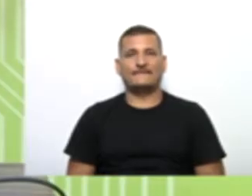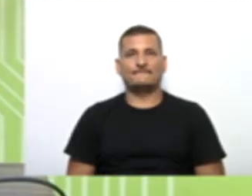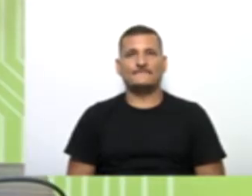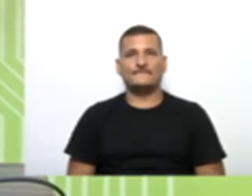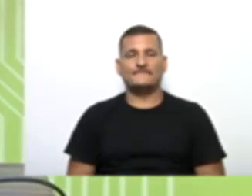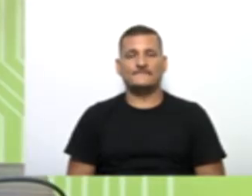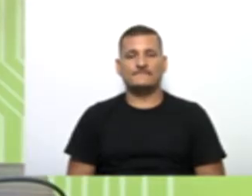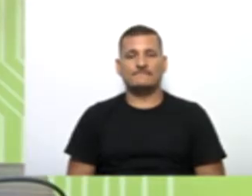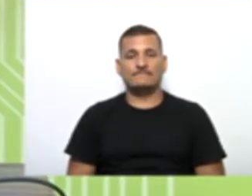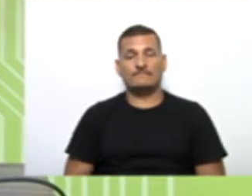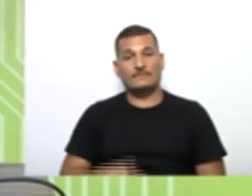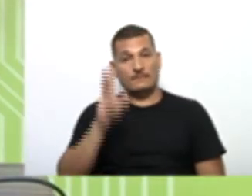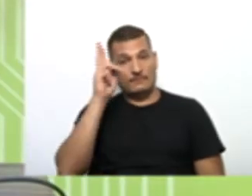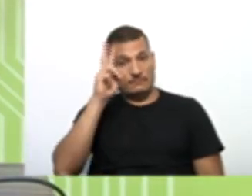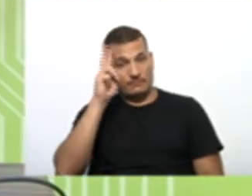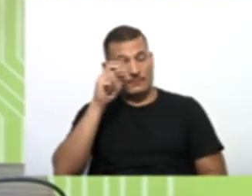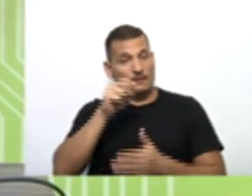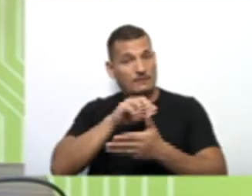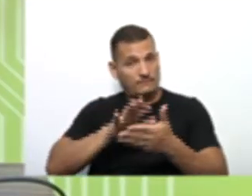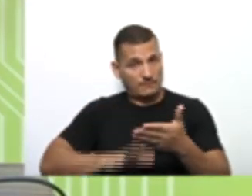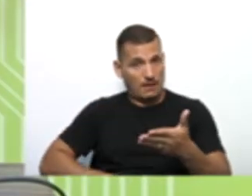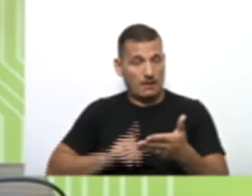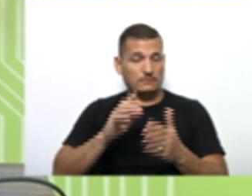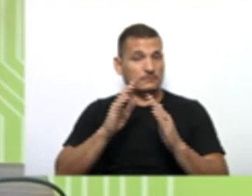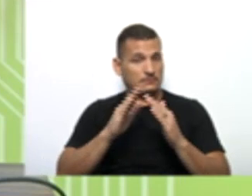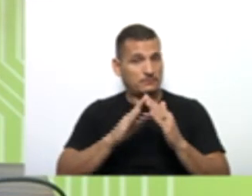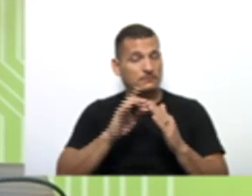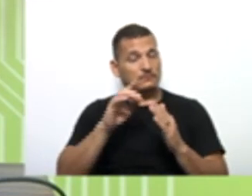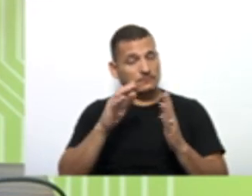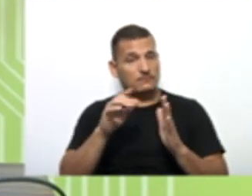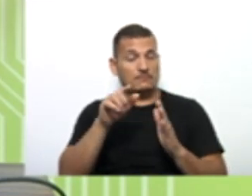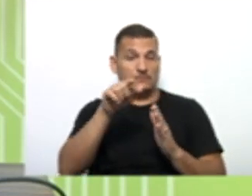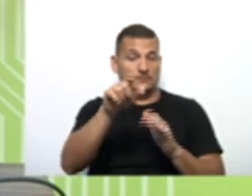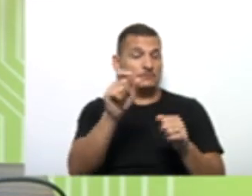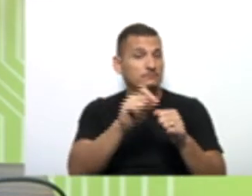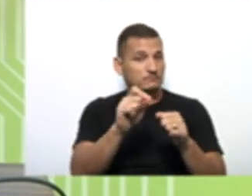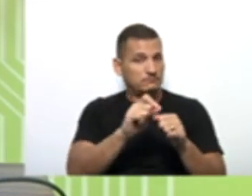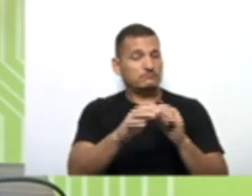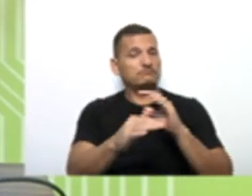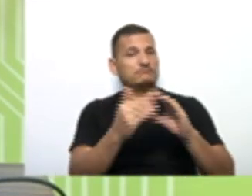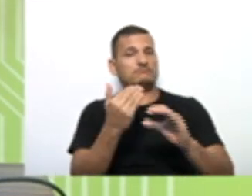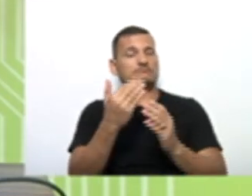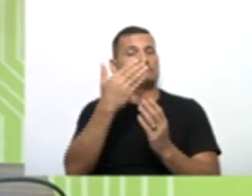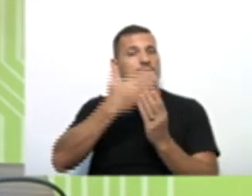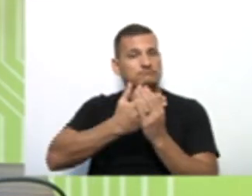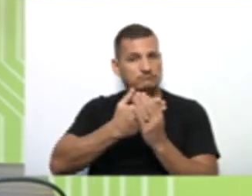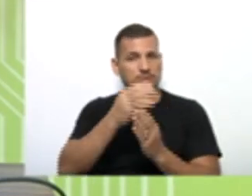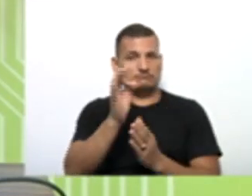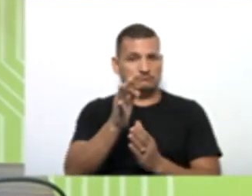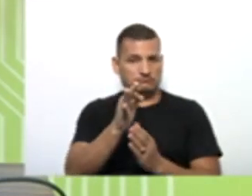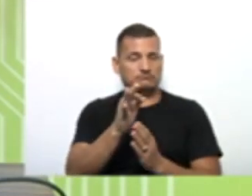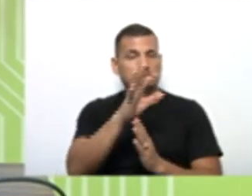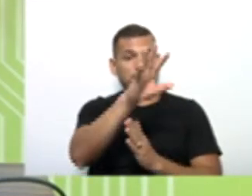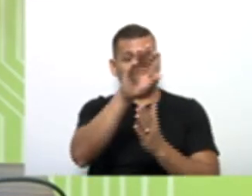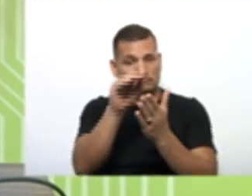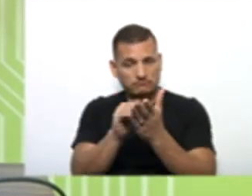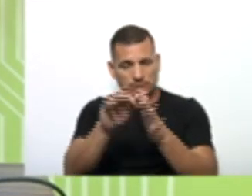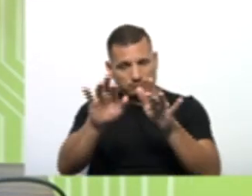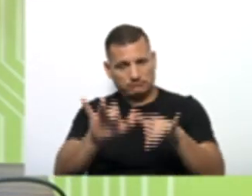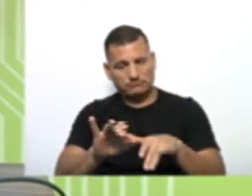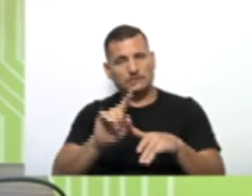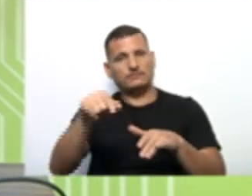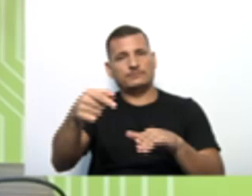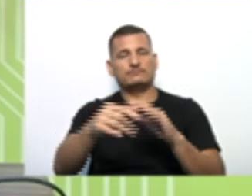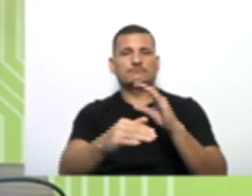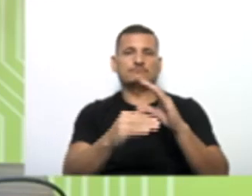atividade percurso é uma tarefa, então vocês vão enviar um arquivo. Enquanto tarefa, vocês vão baixar o arquivo, formatar e enviar